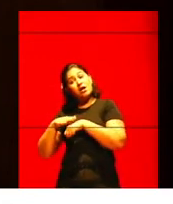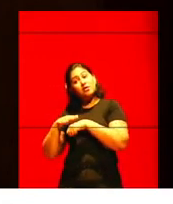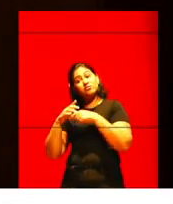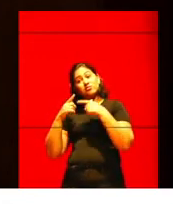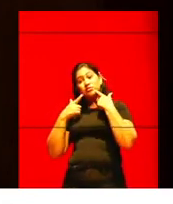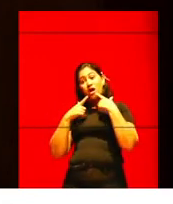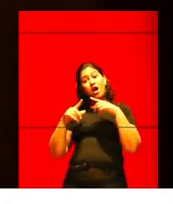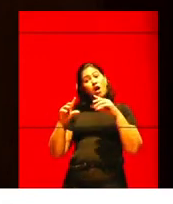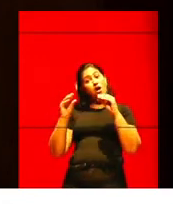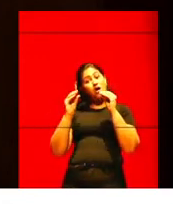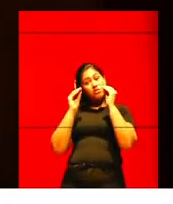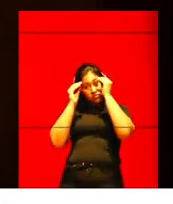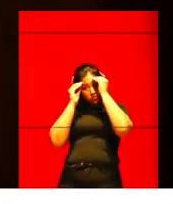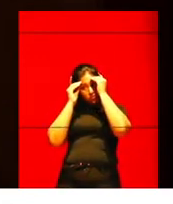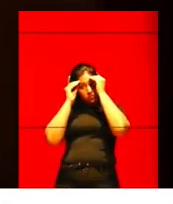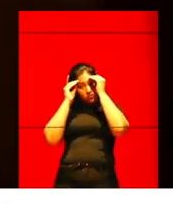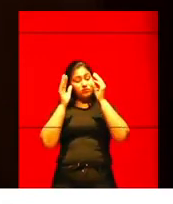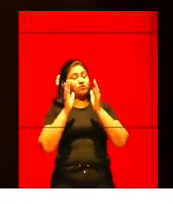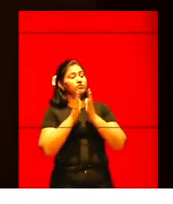ser que nem igreja aqui, ó. Dá.